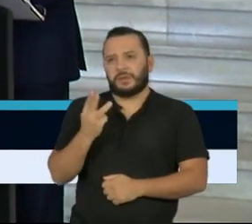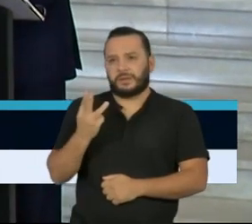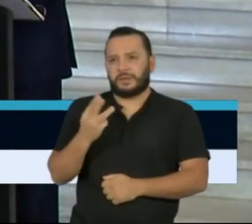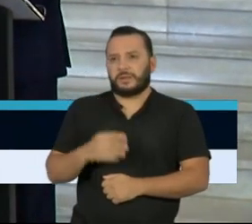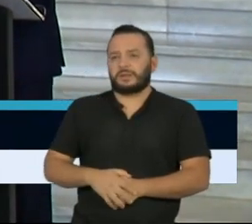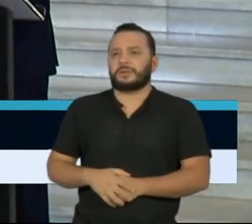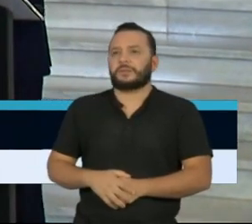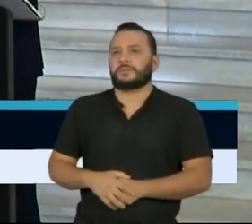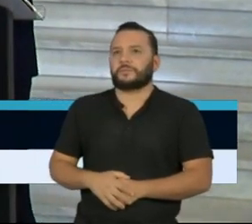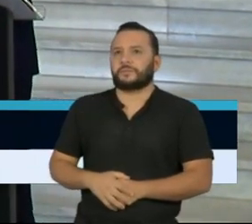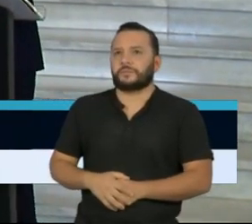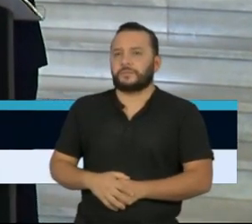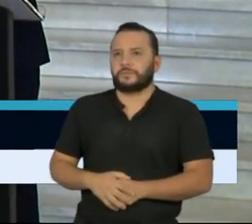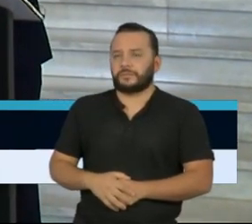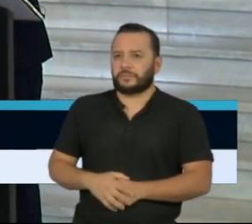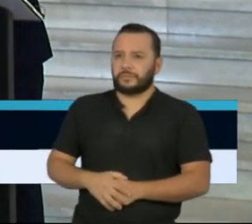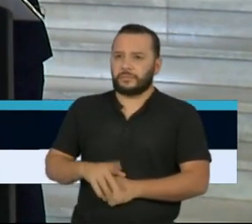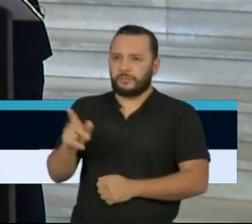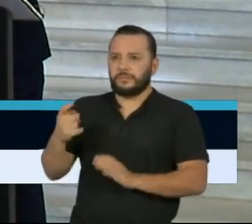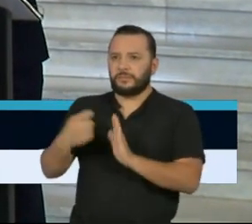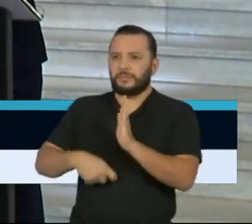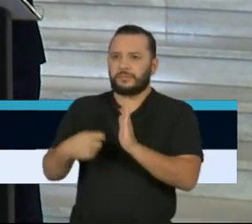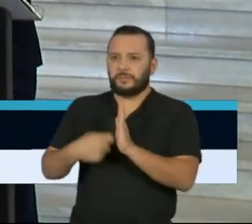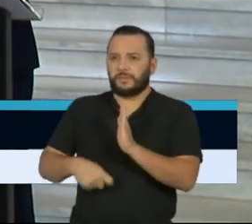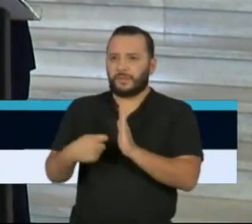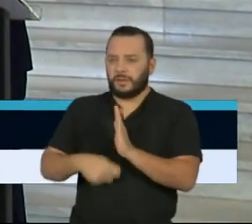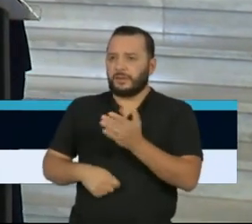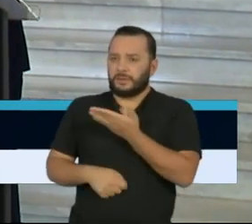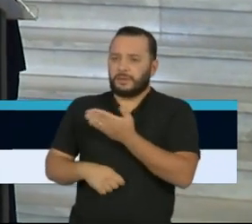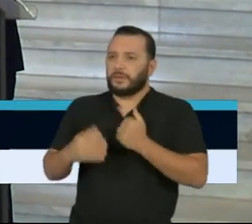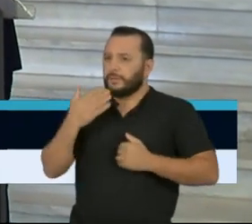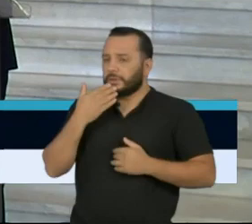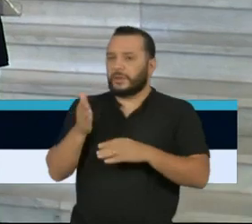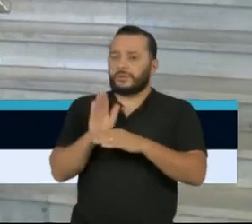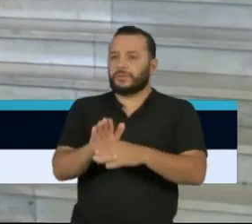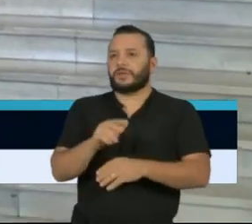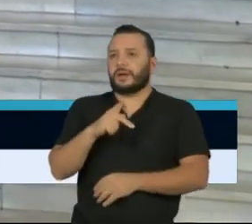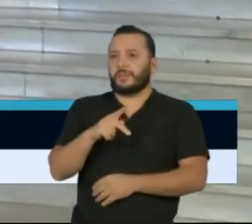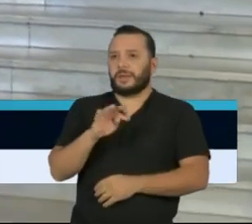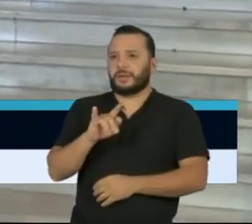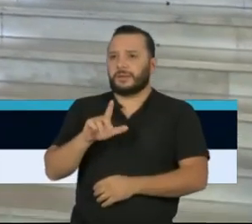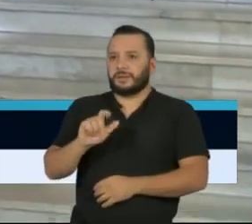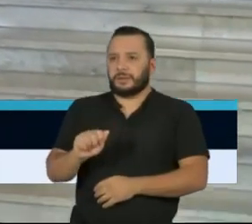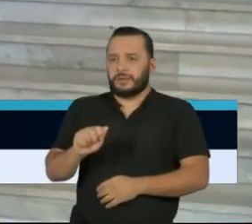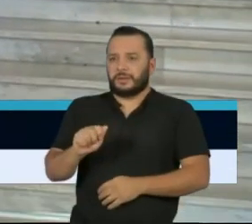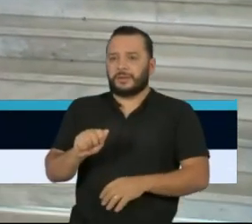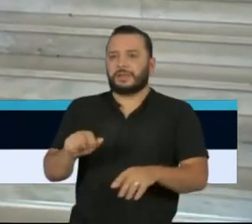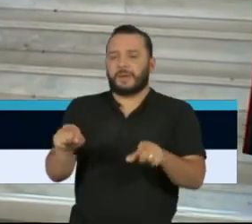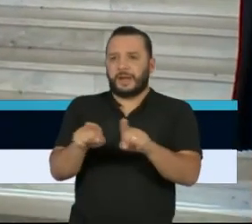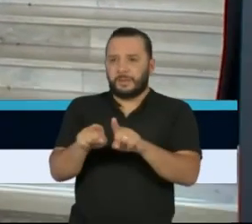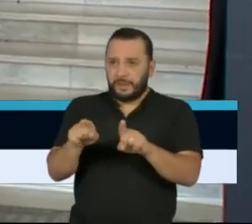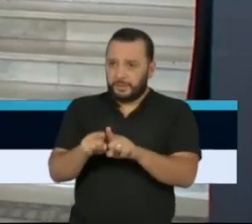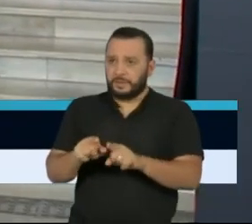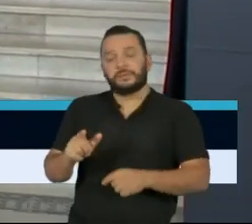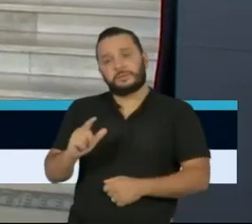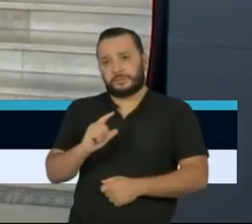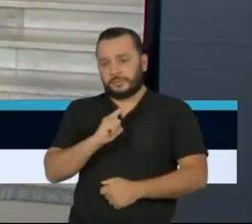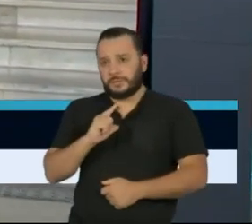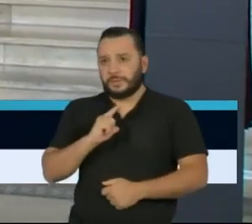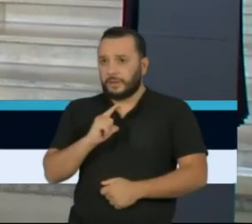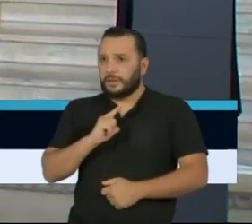perguntas. Em relação às taxas, eu vou pedir a ajuda da Patrícia Ellen, que tem um monitoramento disso, obviamente com a equipe